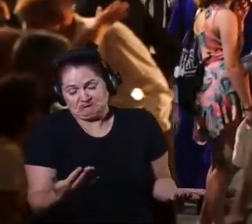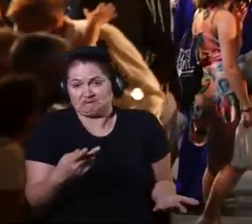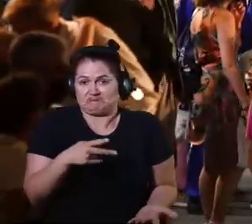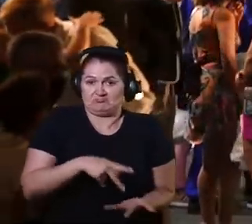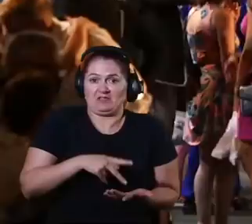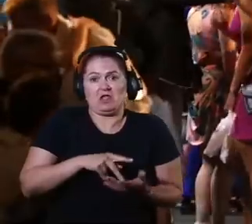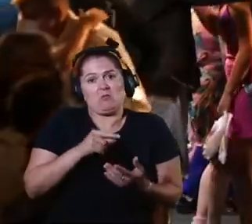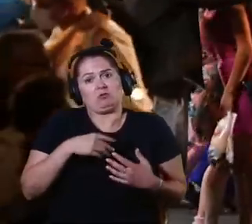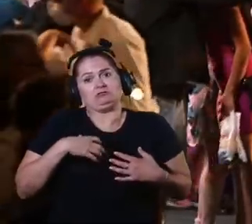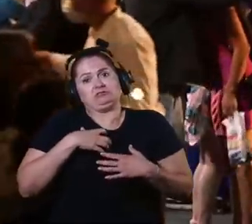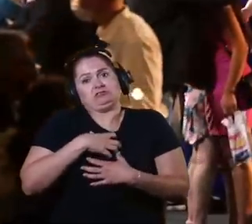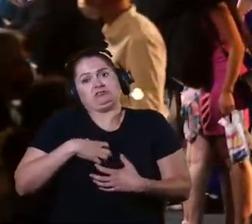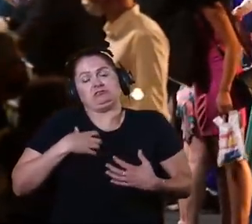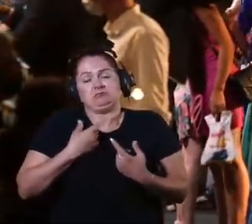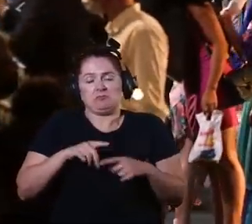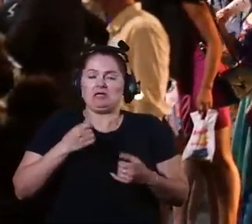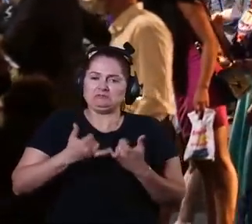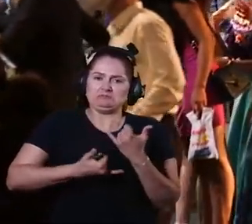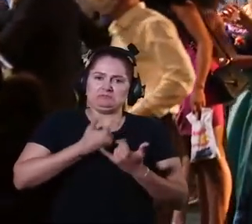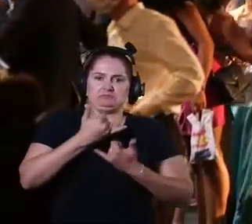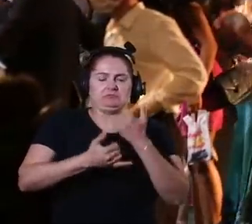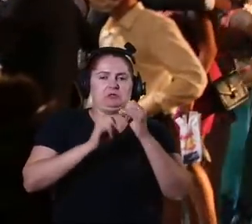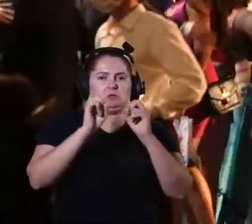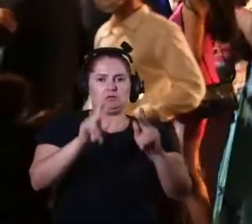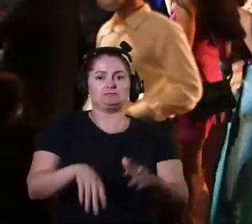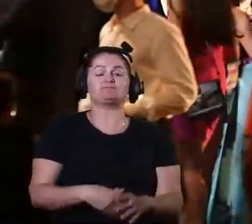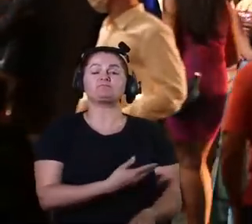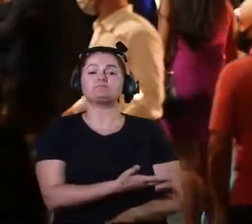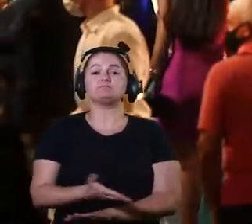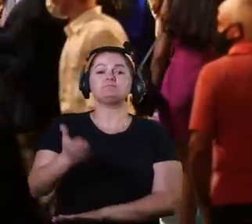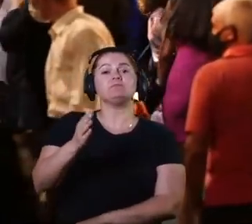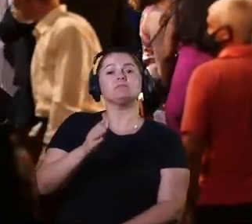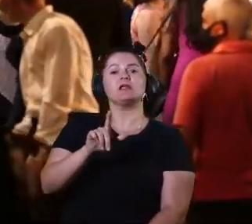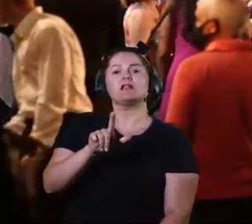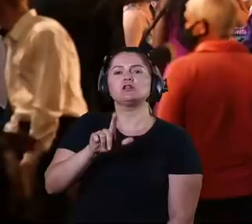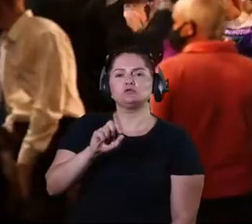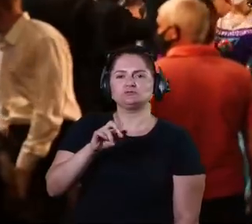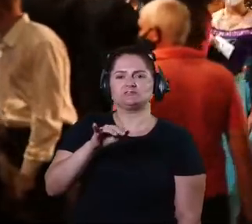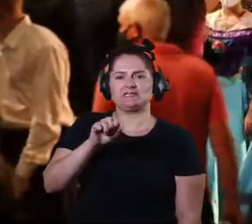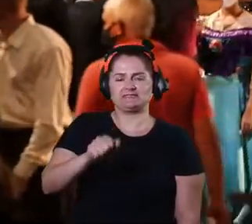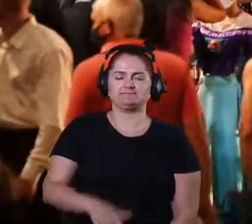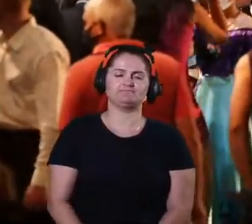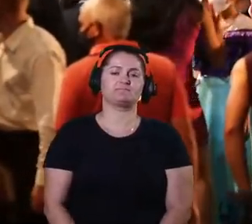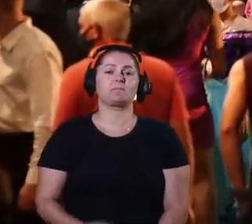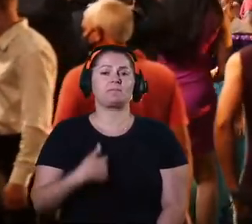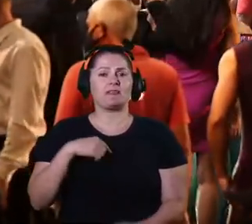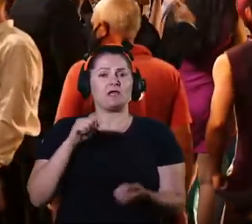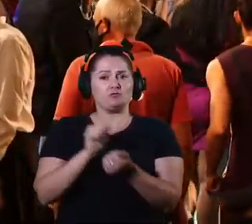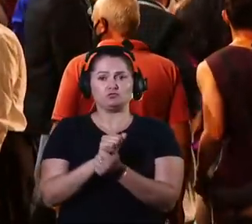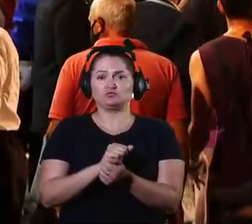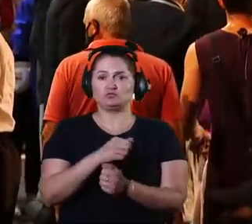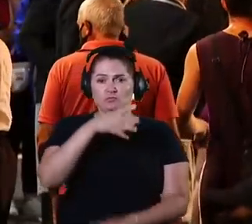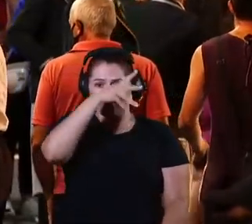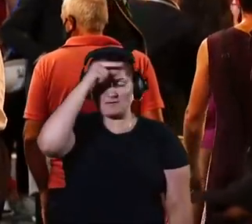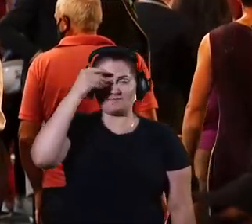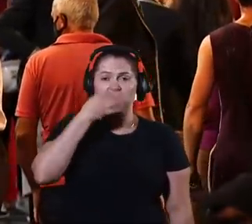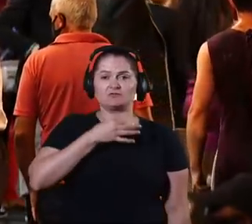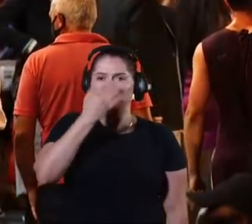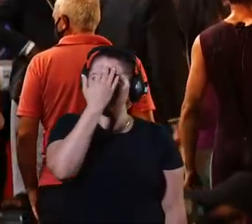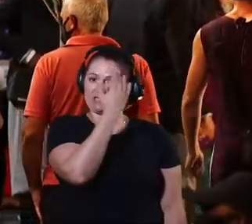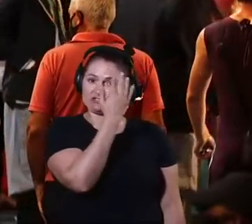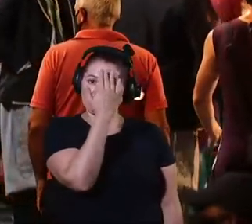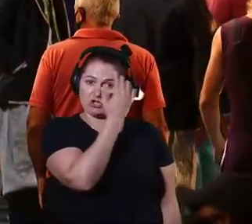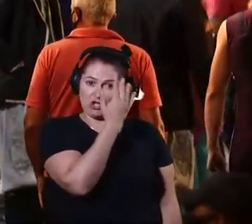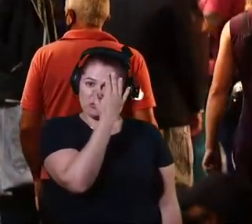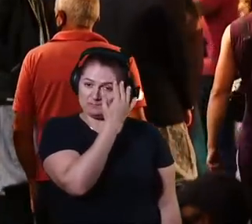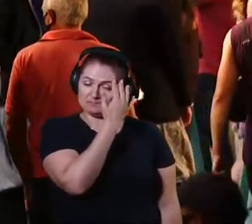bem. Mas brincadeira à parte, vai lá, Lu. Estou aqui com o prefeito de Caxias do Sul, Adiló de Domênico. Vamos chegar aqui